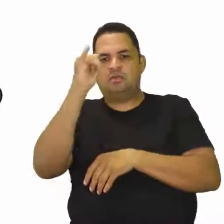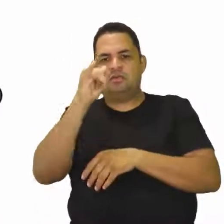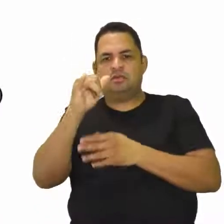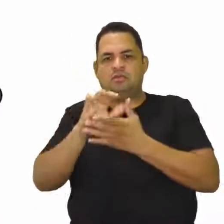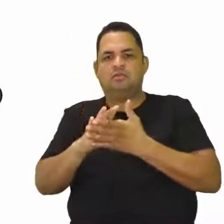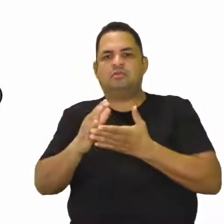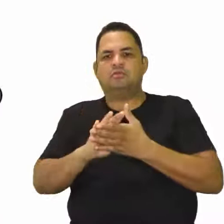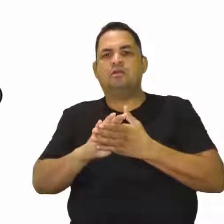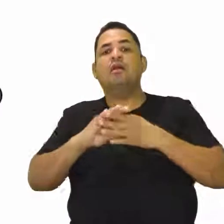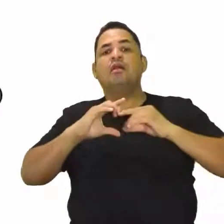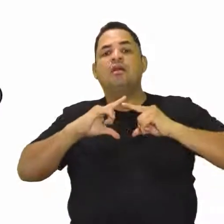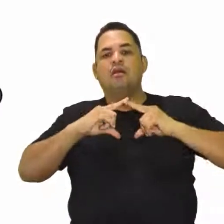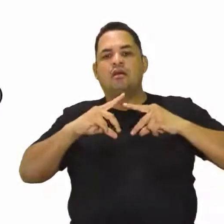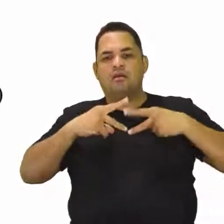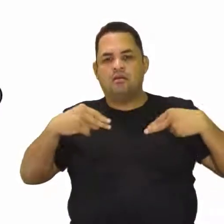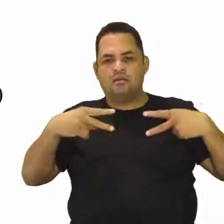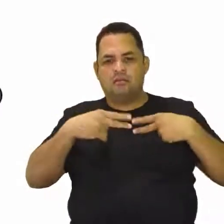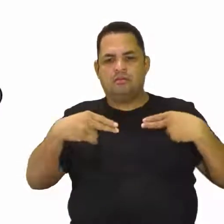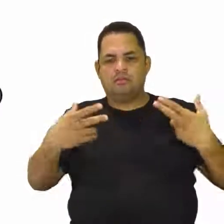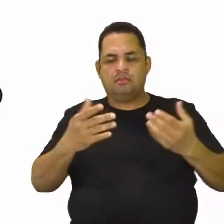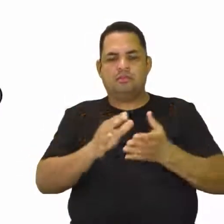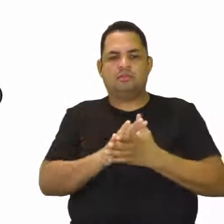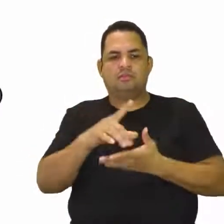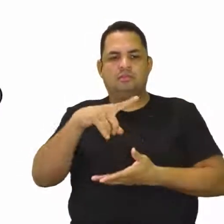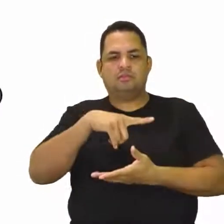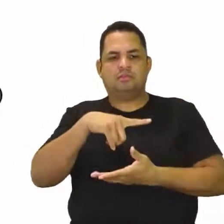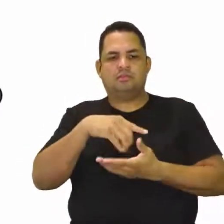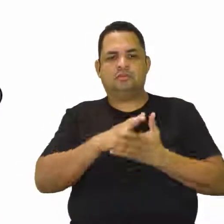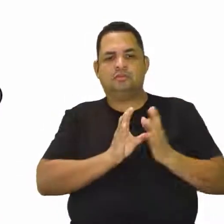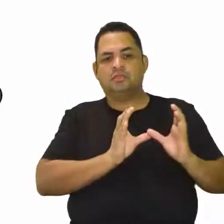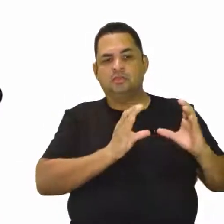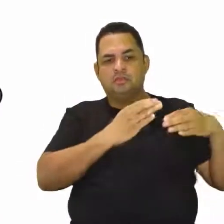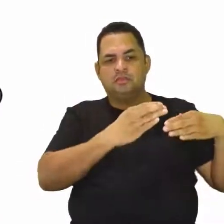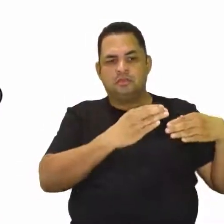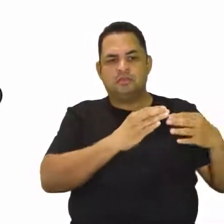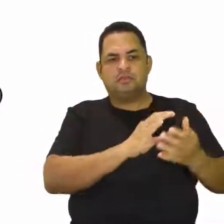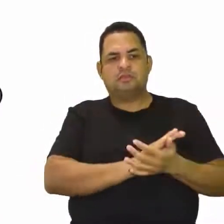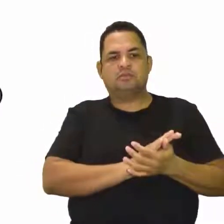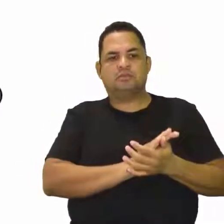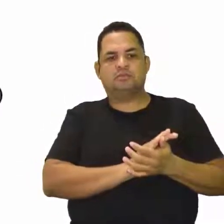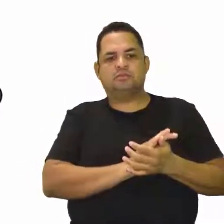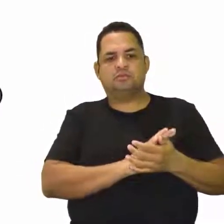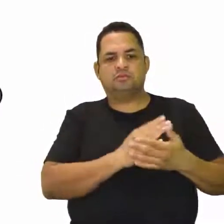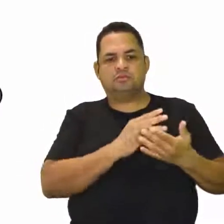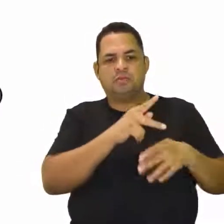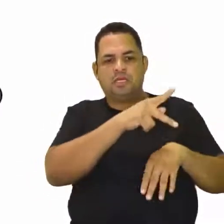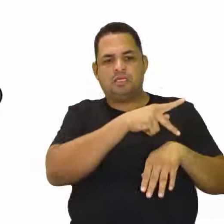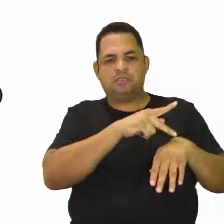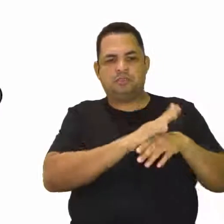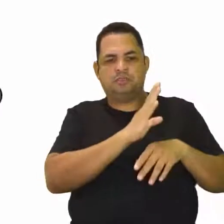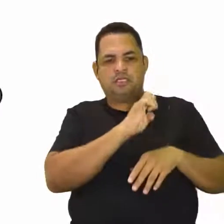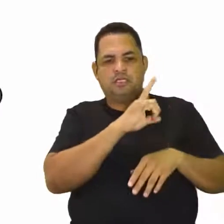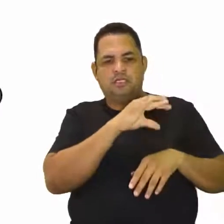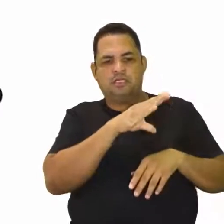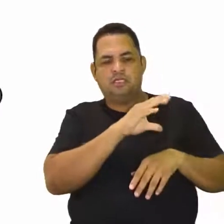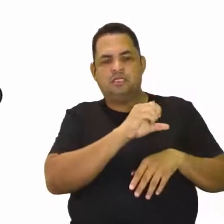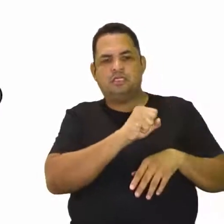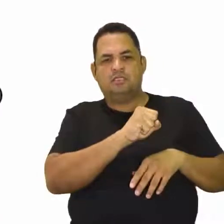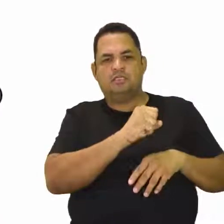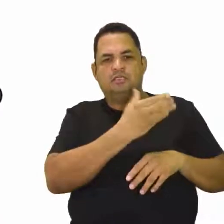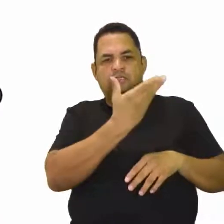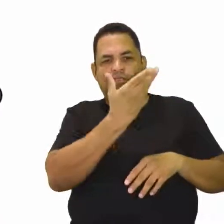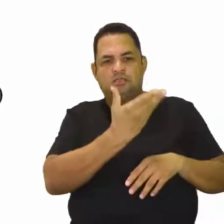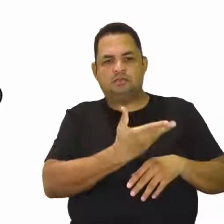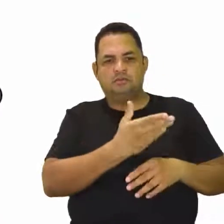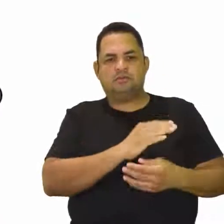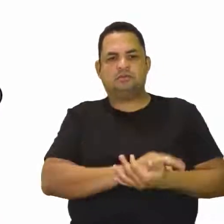e com o Japão. Do outro lado, eu tenho a potências dos aliados. Aqui o eixo e